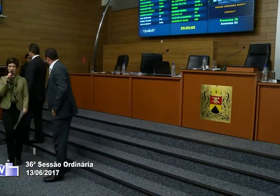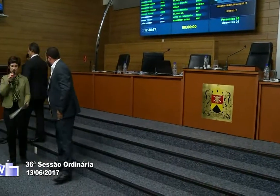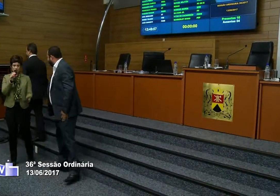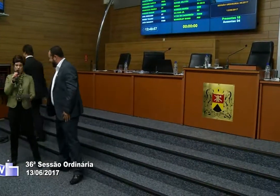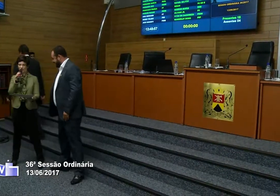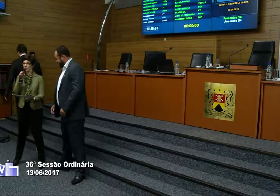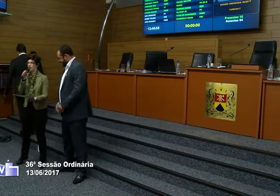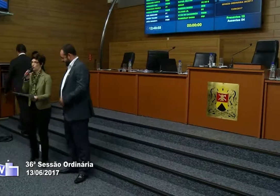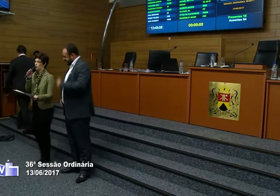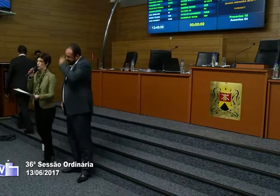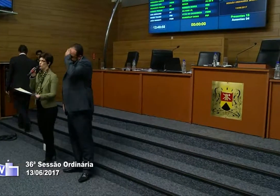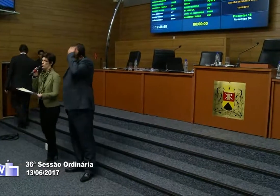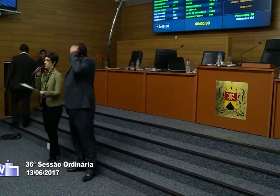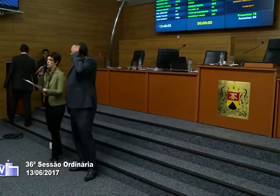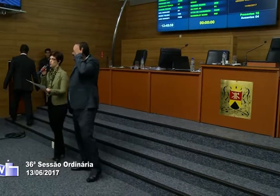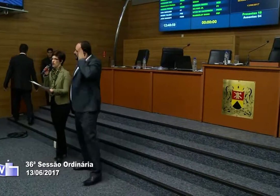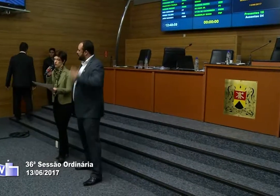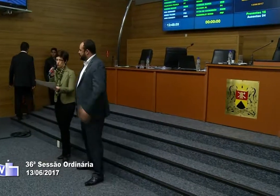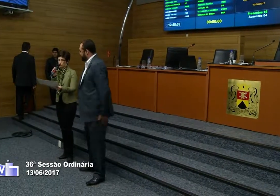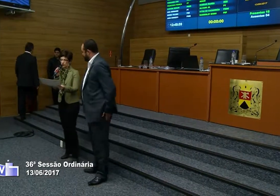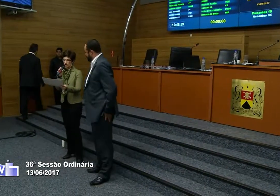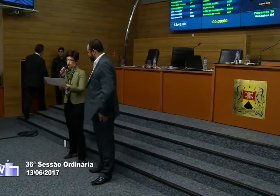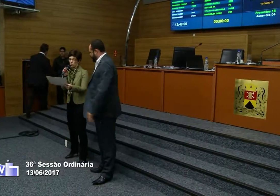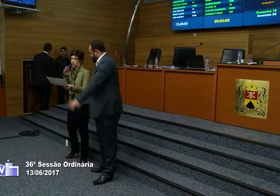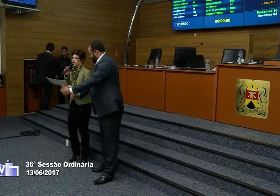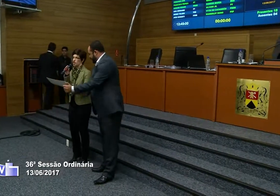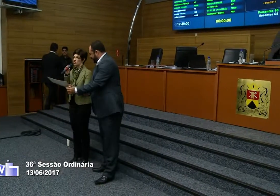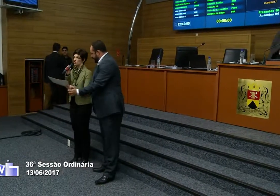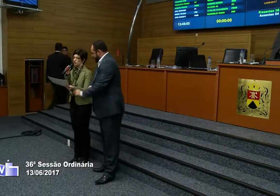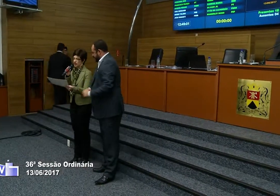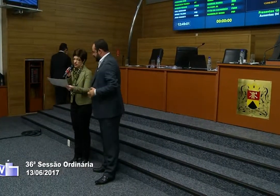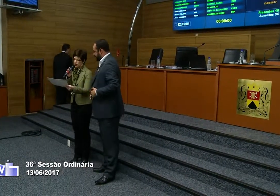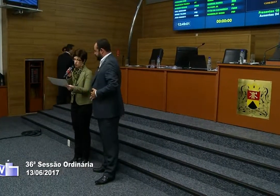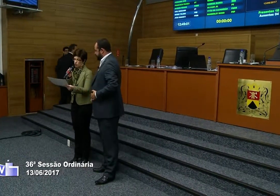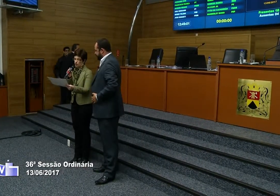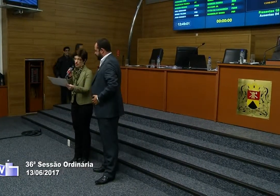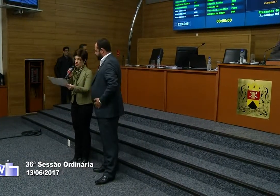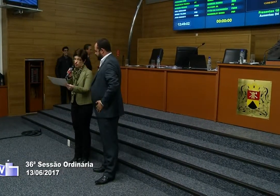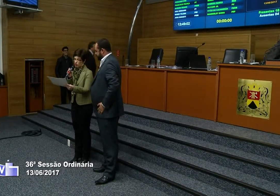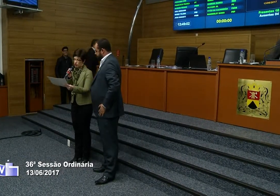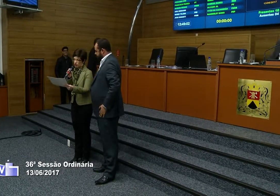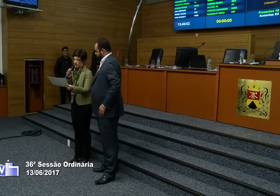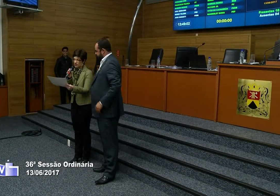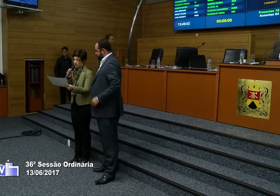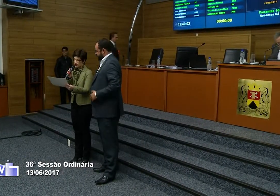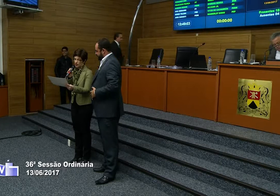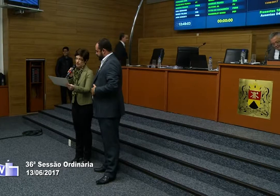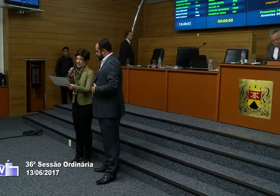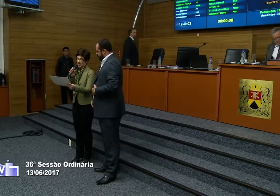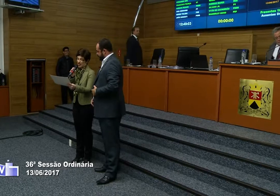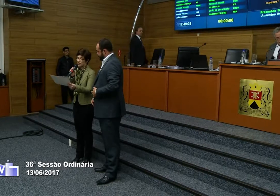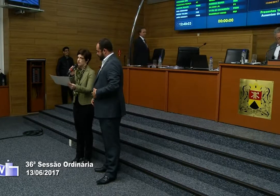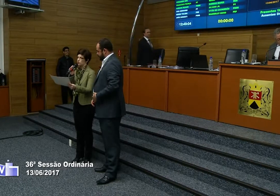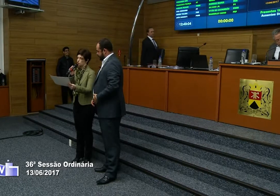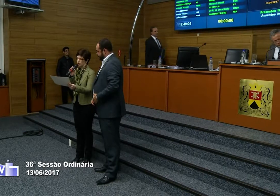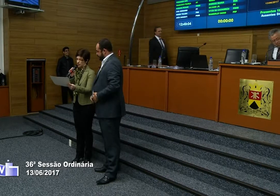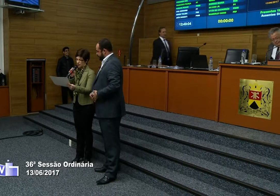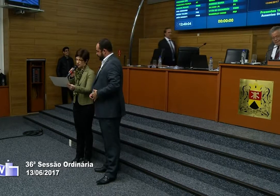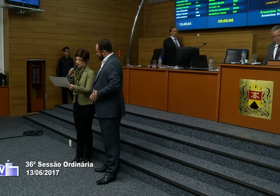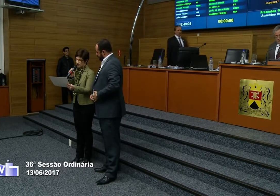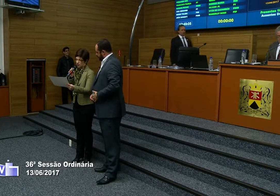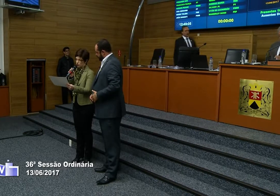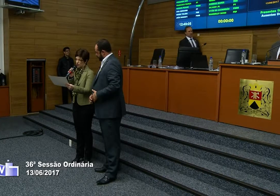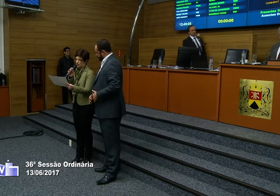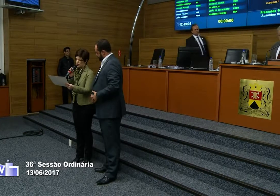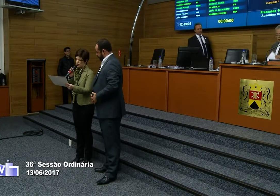O vereador continua aqui à frente conosco. Neste momento, nós convidamos os agentes de trânsito Edilson da Silva, Alexandro de